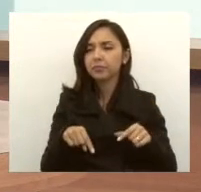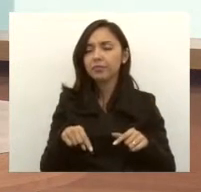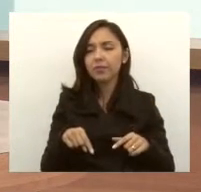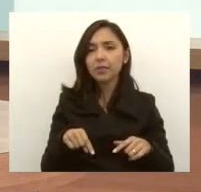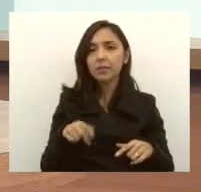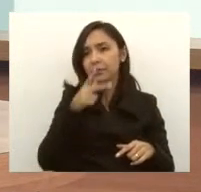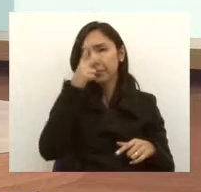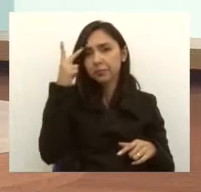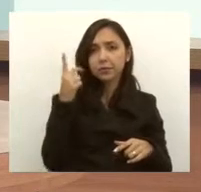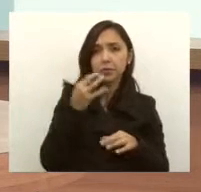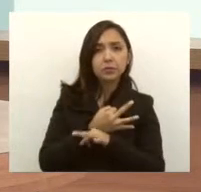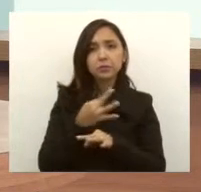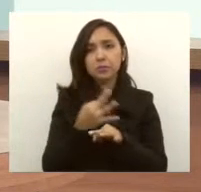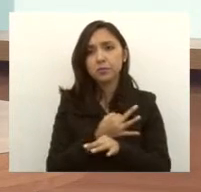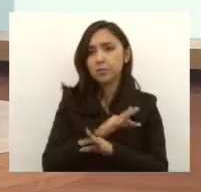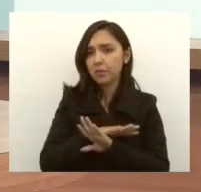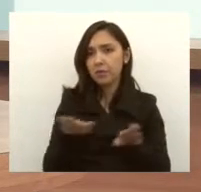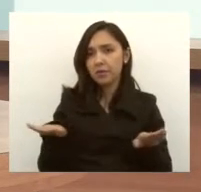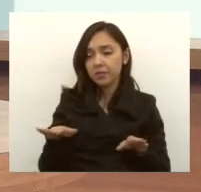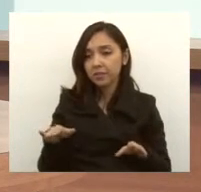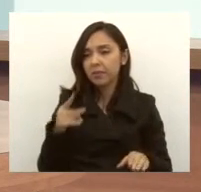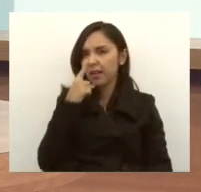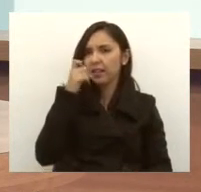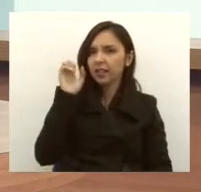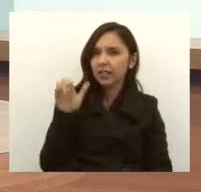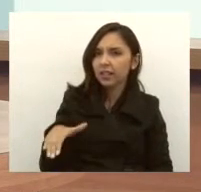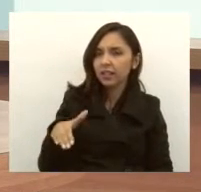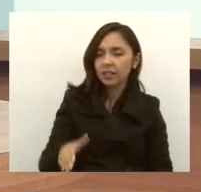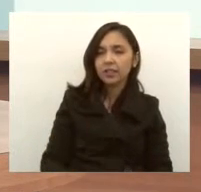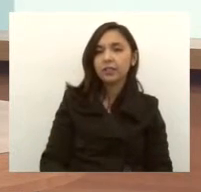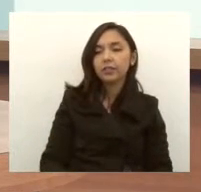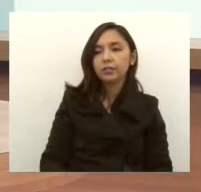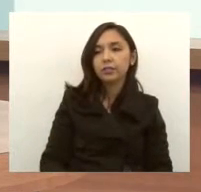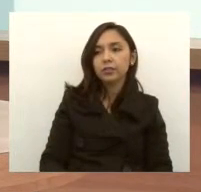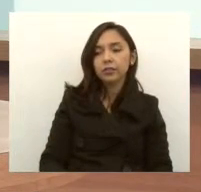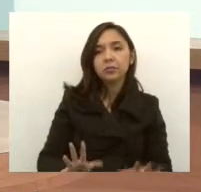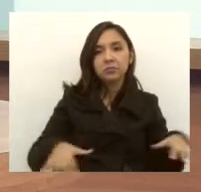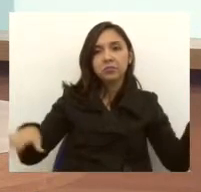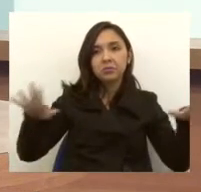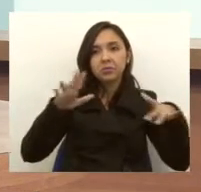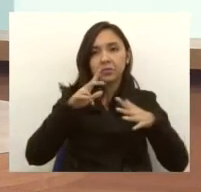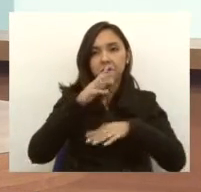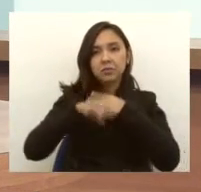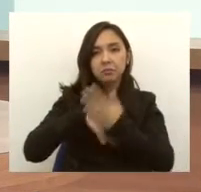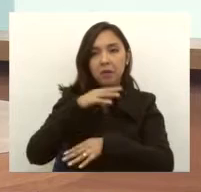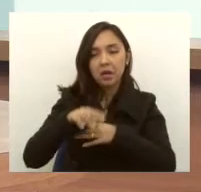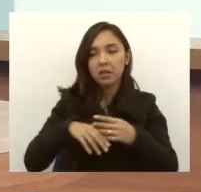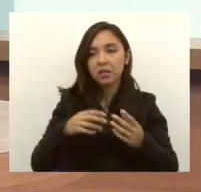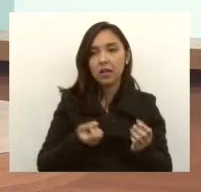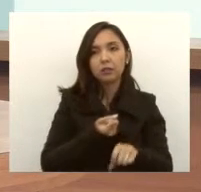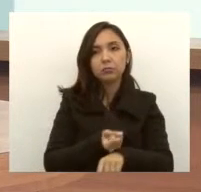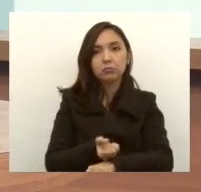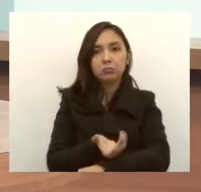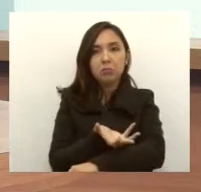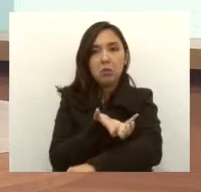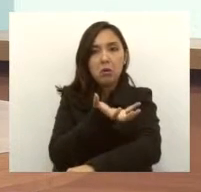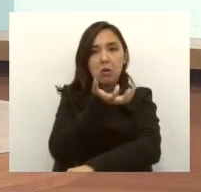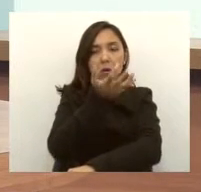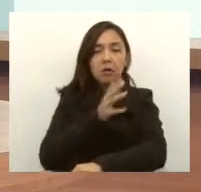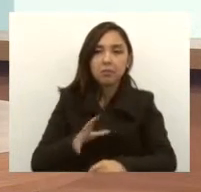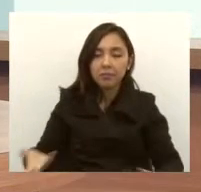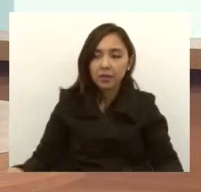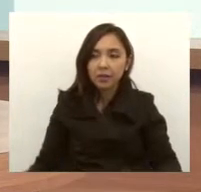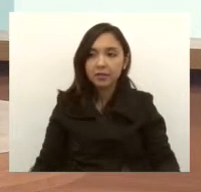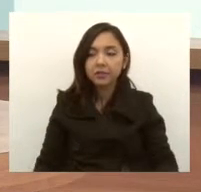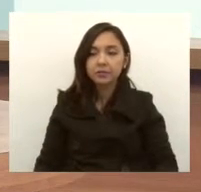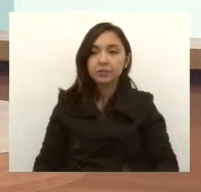Ninguém aguenta mais a cidade de Guarulhos. É lixo para todo lado, é mato grande.